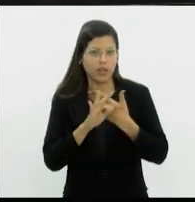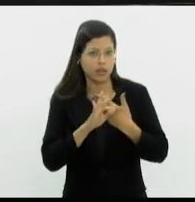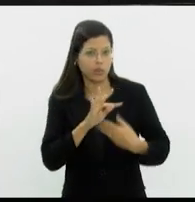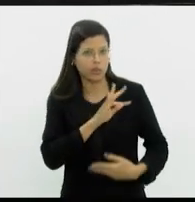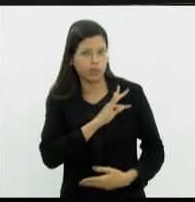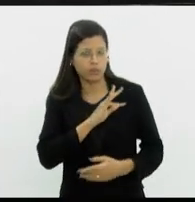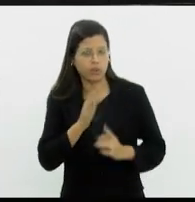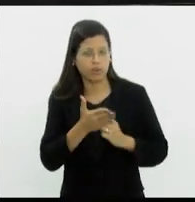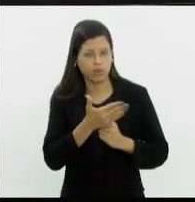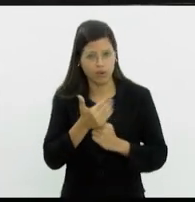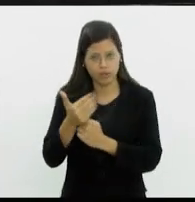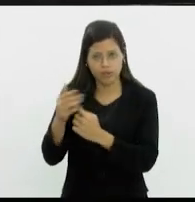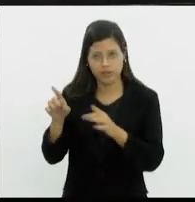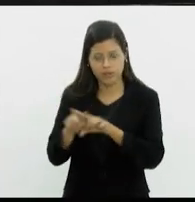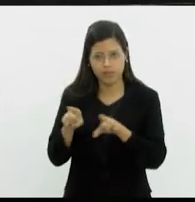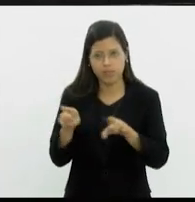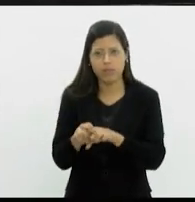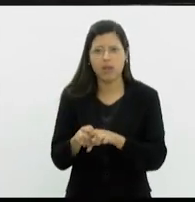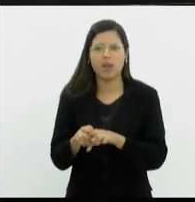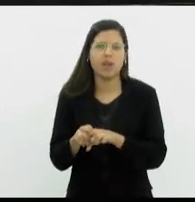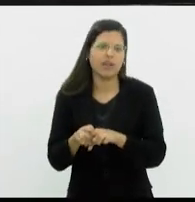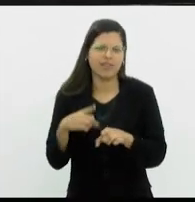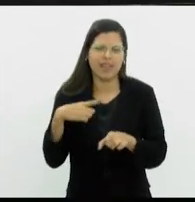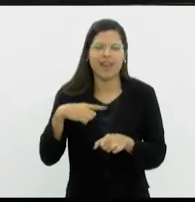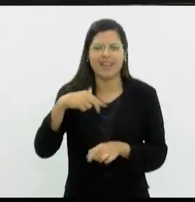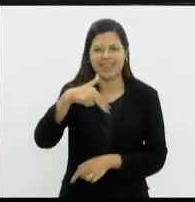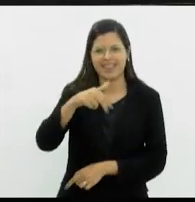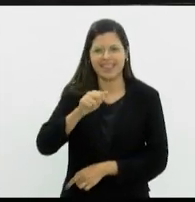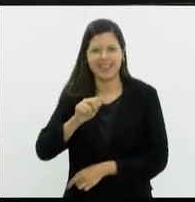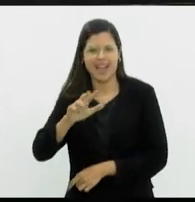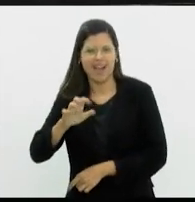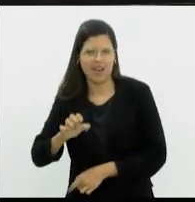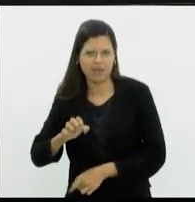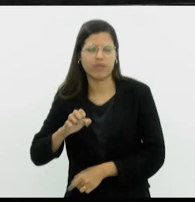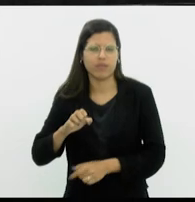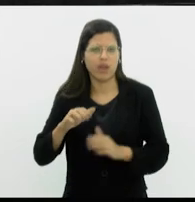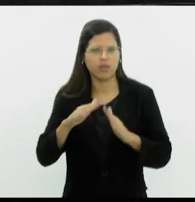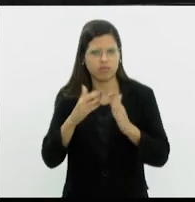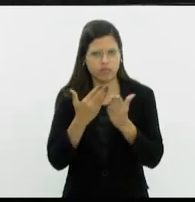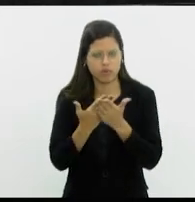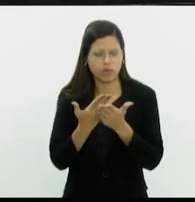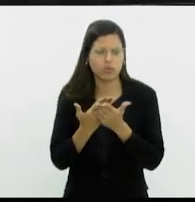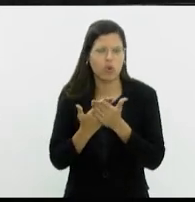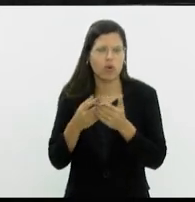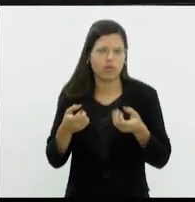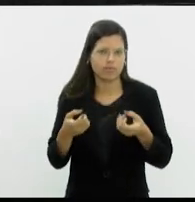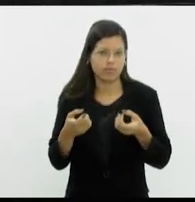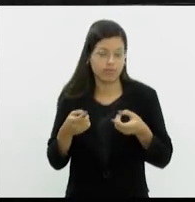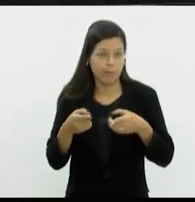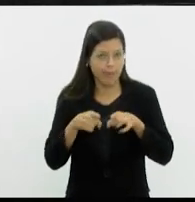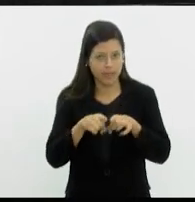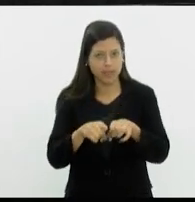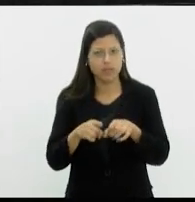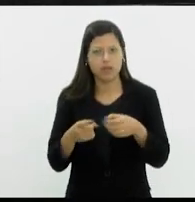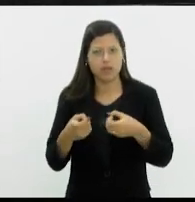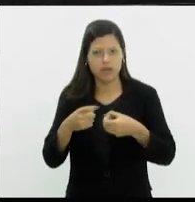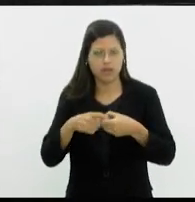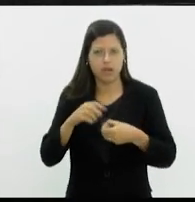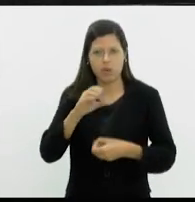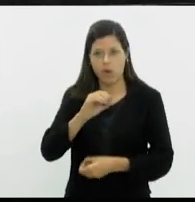gente cita aqui as escolas NAVE, a escola em parceria com a Oi. A gente tem exemplos de escolas que